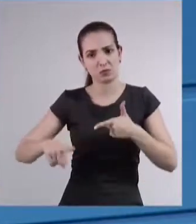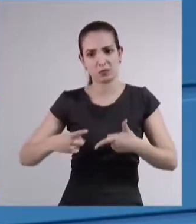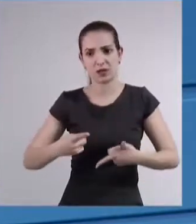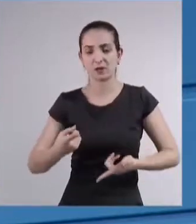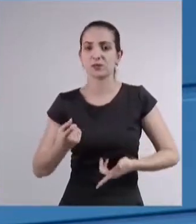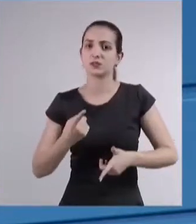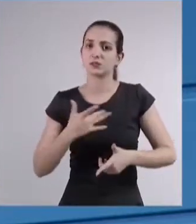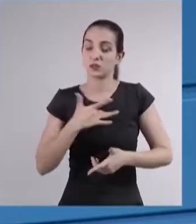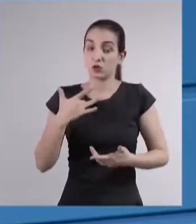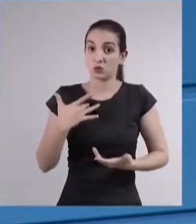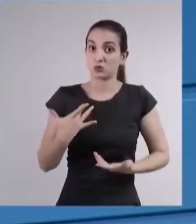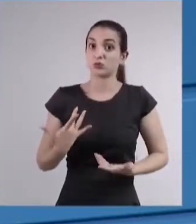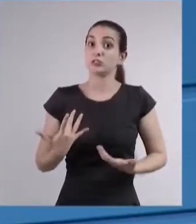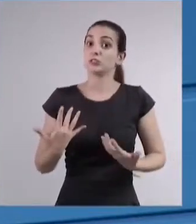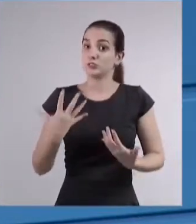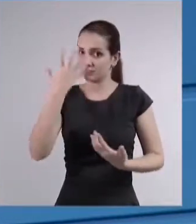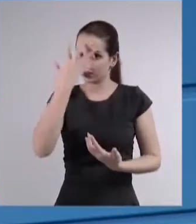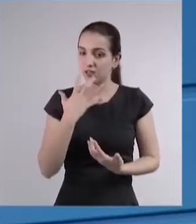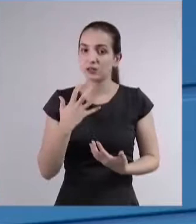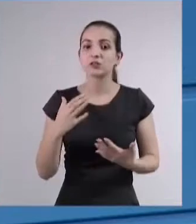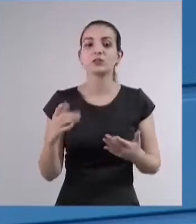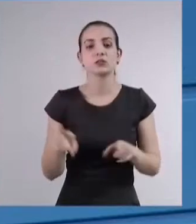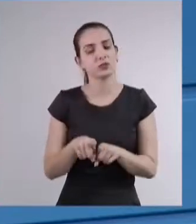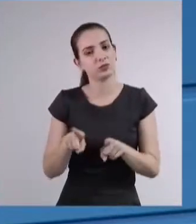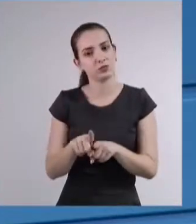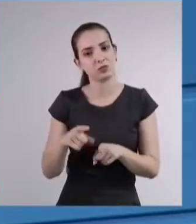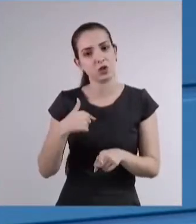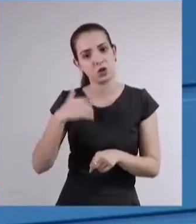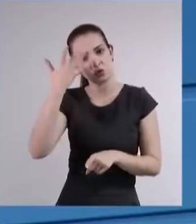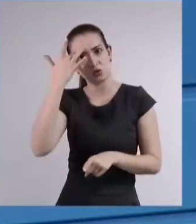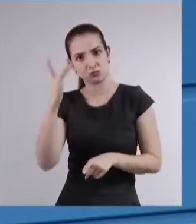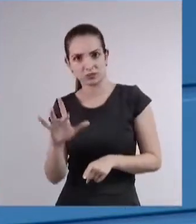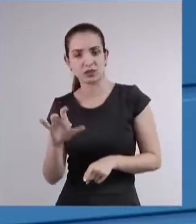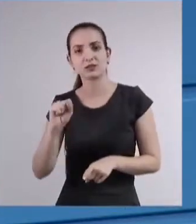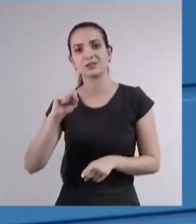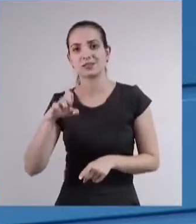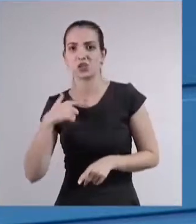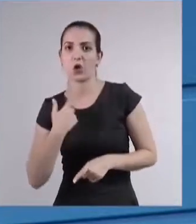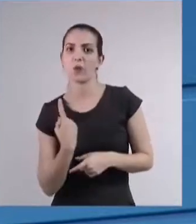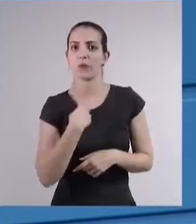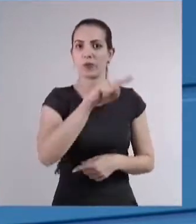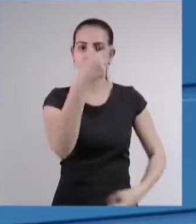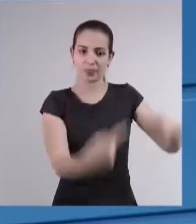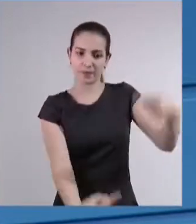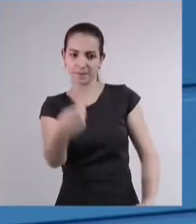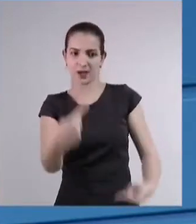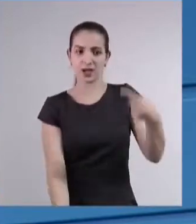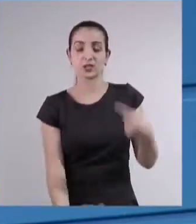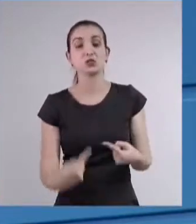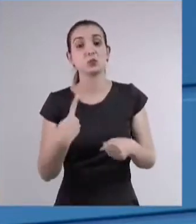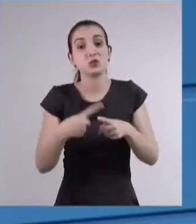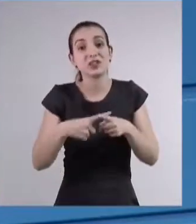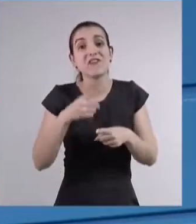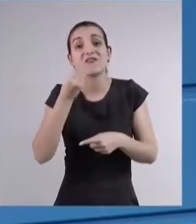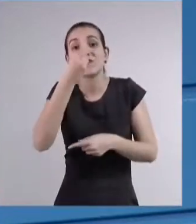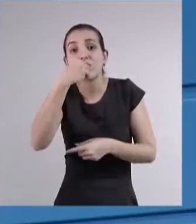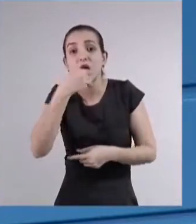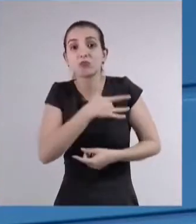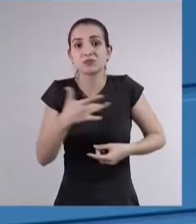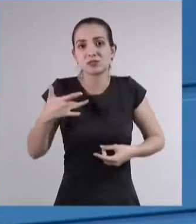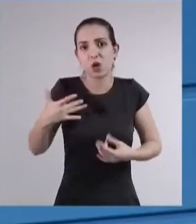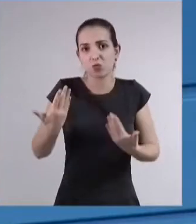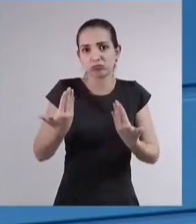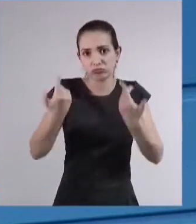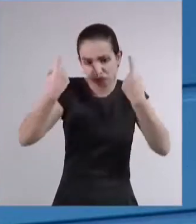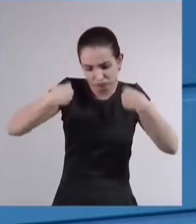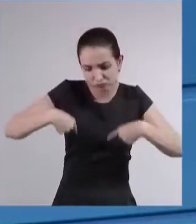aí também, eu confesso, estando do outro lado, também não sei se eu iria para um debate no estado de saúde que estava e nas condições que estava.